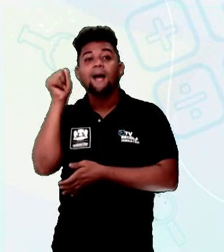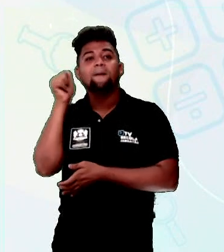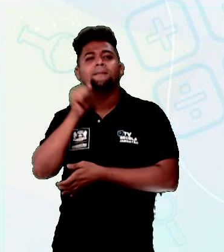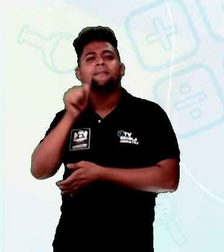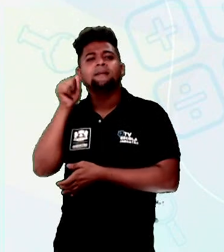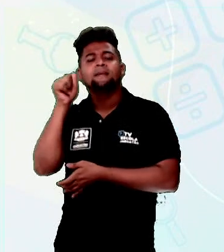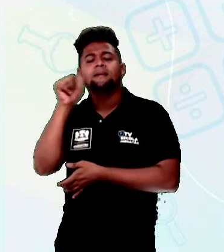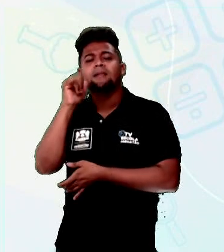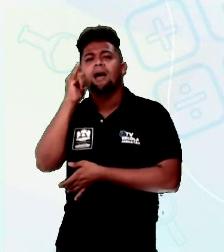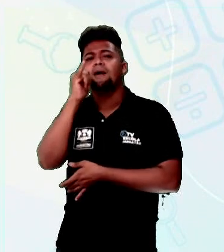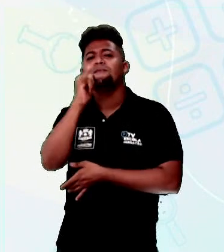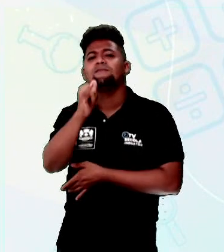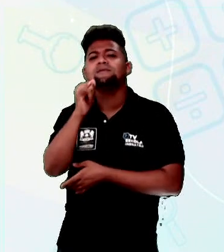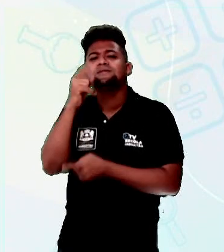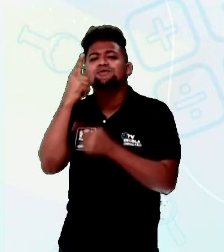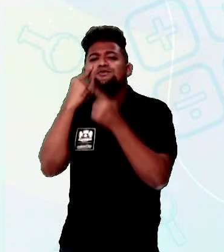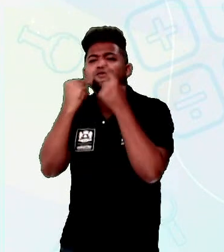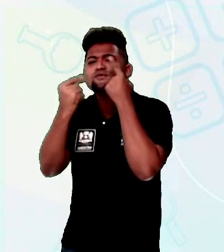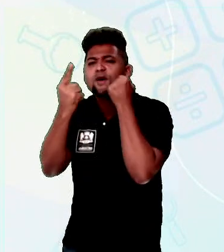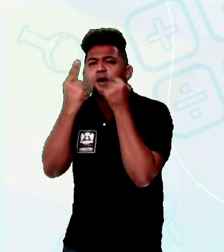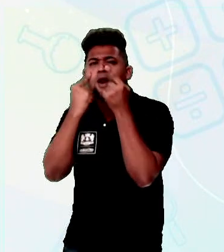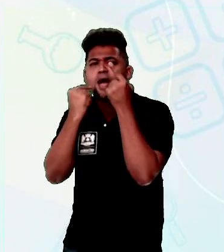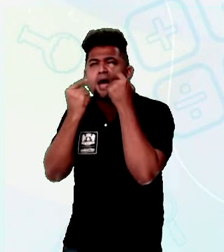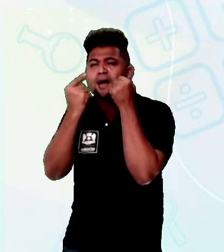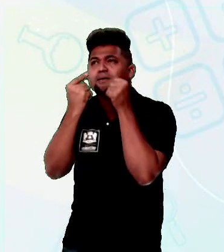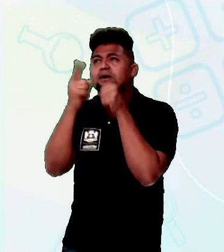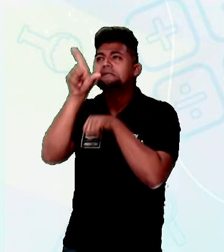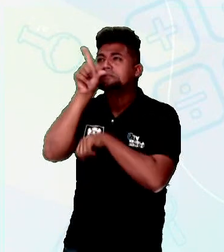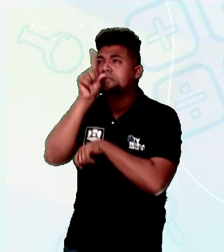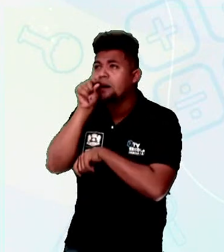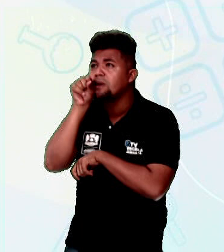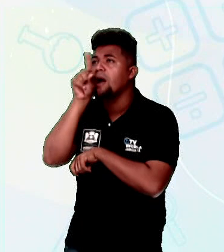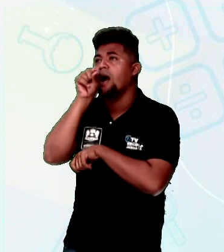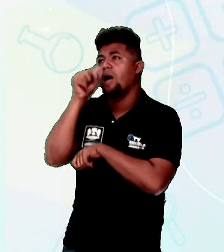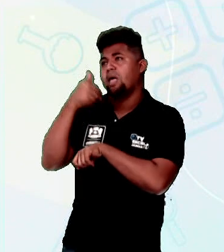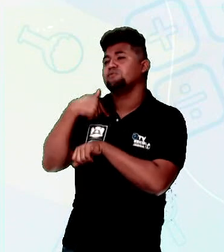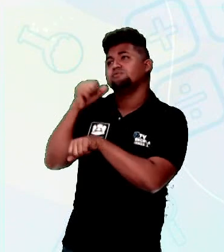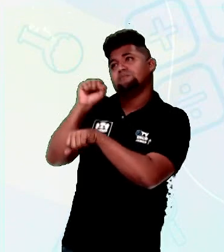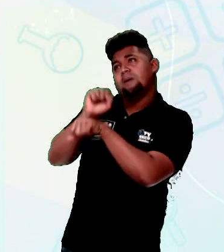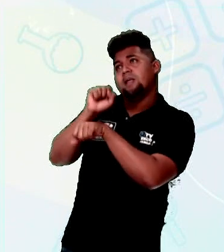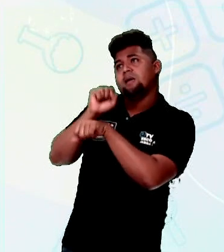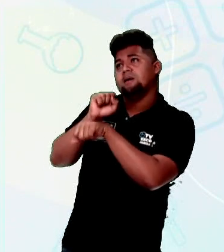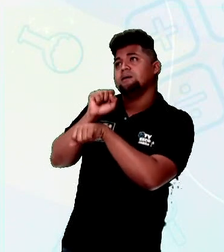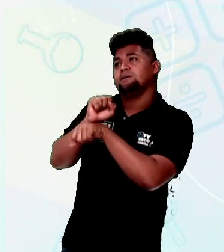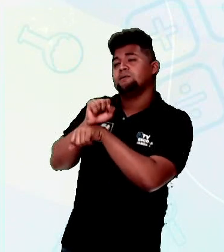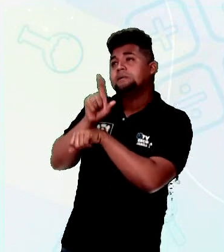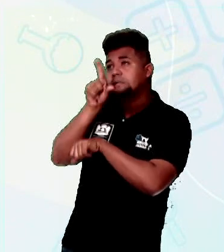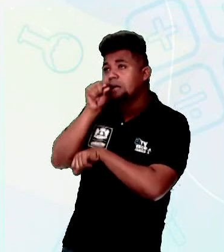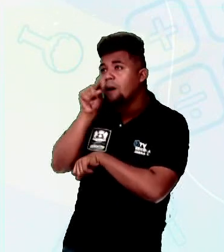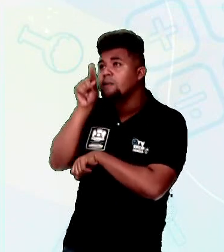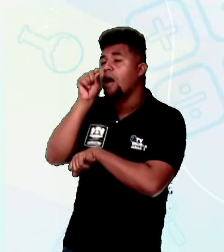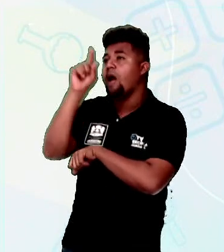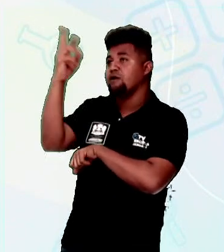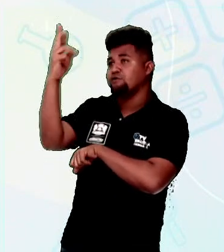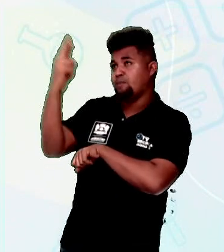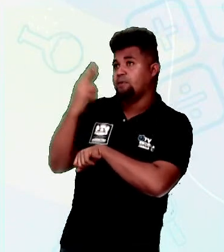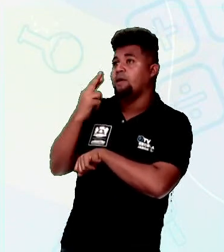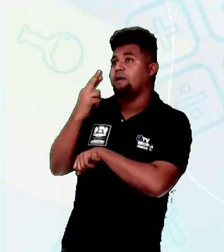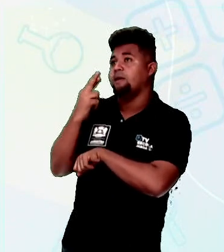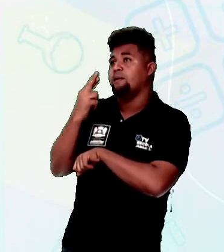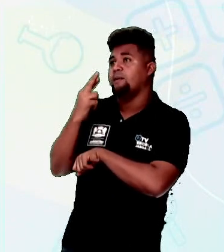menina diz soluçando: Sabiá, estou te esperando. Sabiá responde de